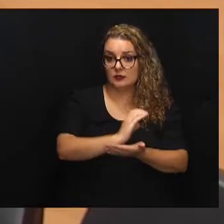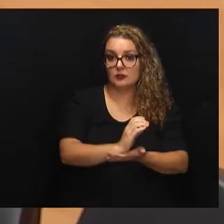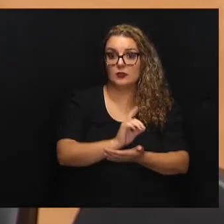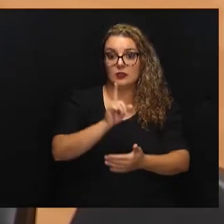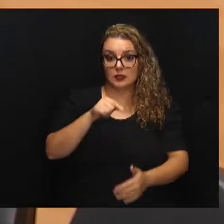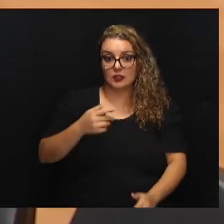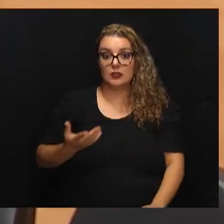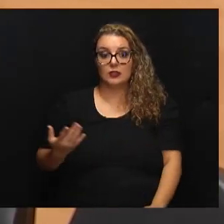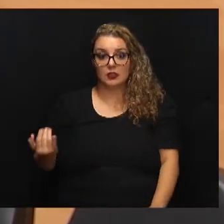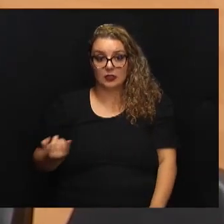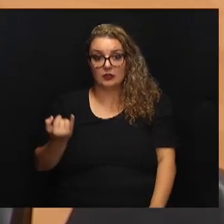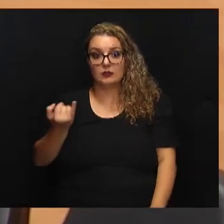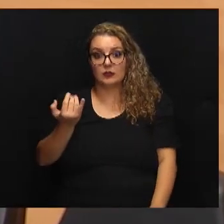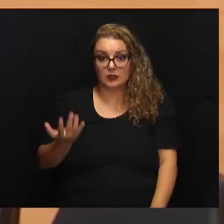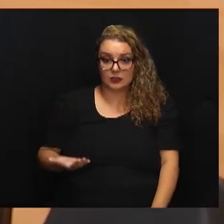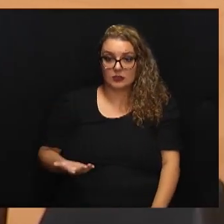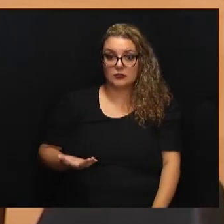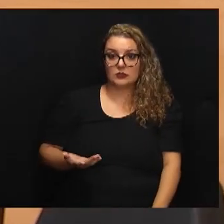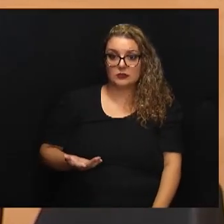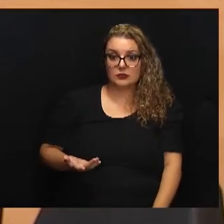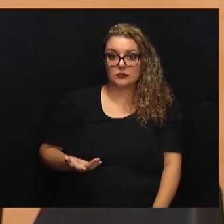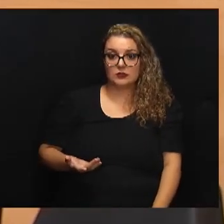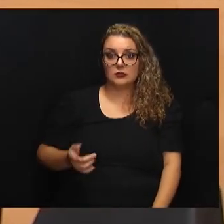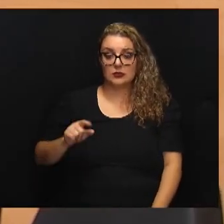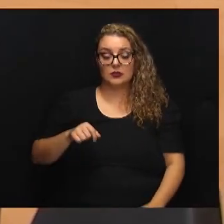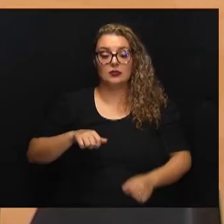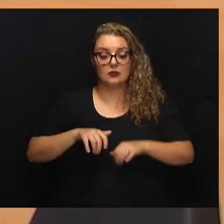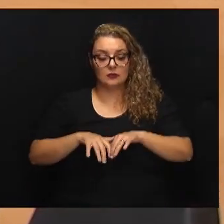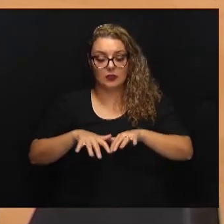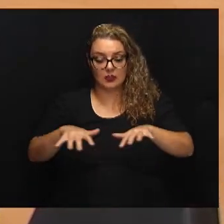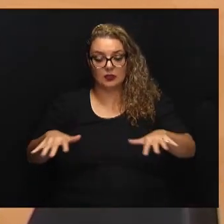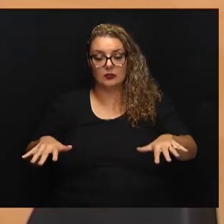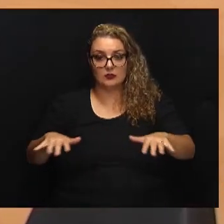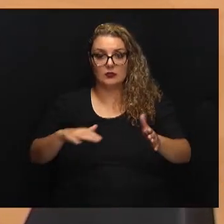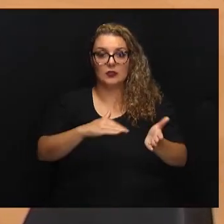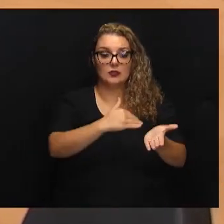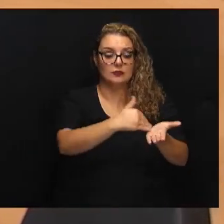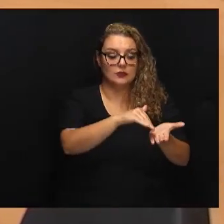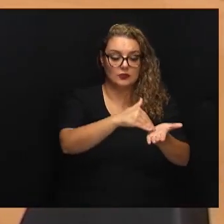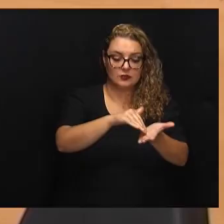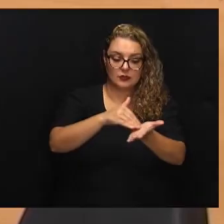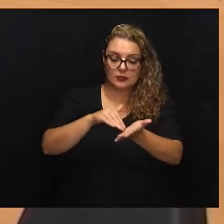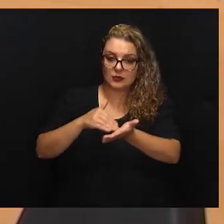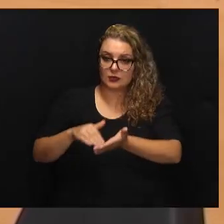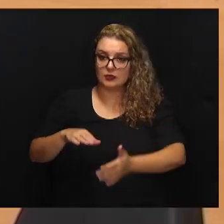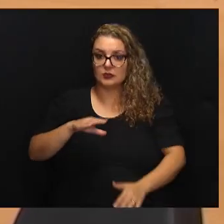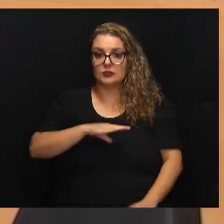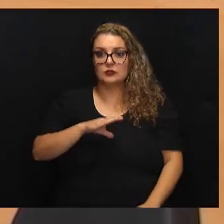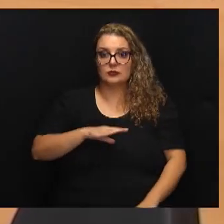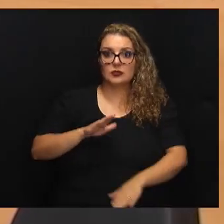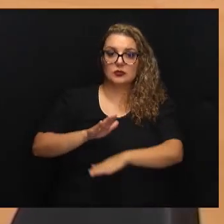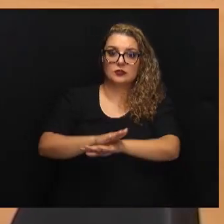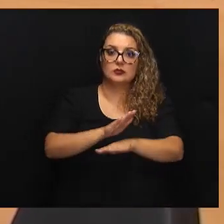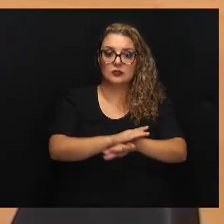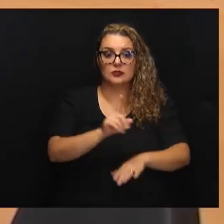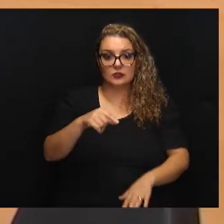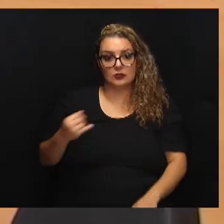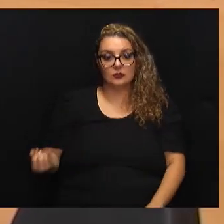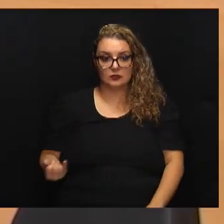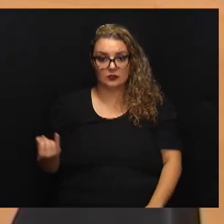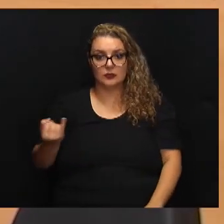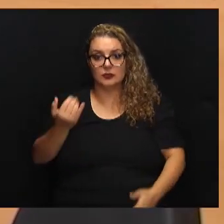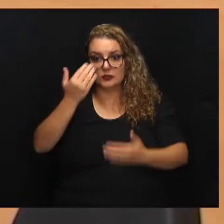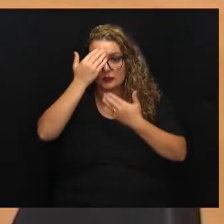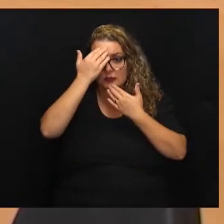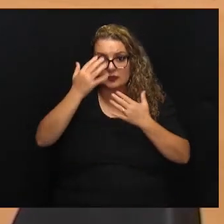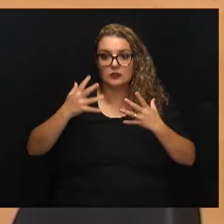isso importante, que são distribuídas aí para as secretarias do município para ajudar. Então isso é muito importante, agradecer a todos